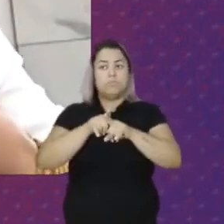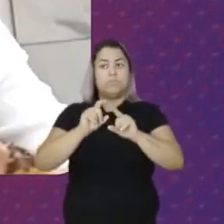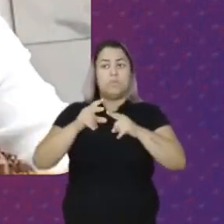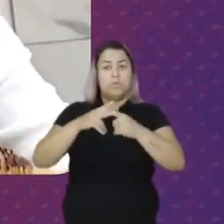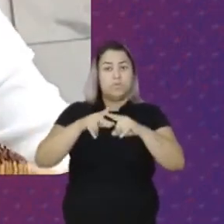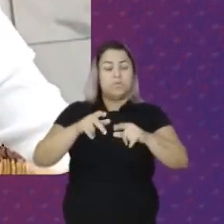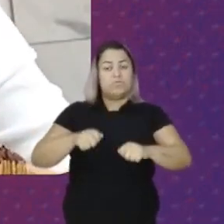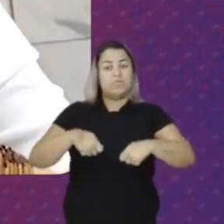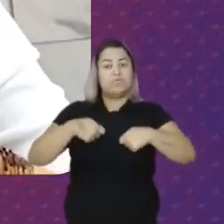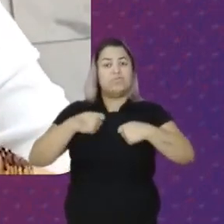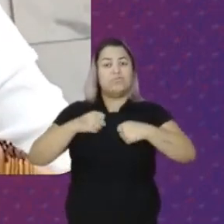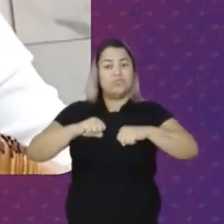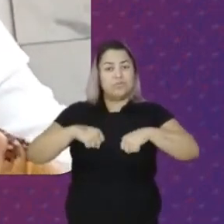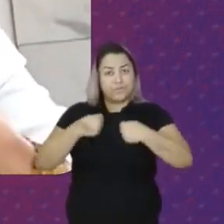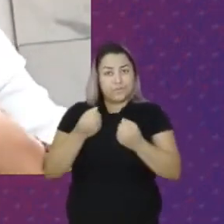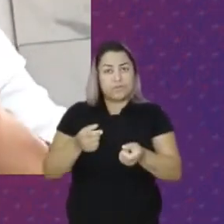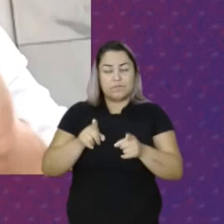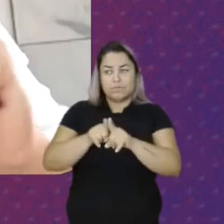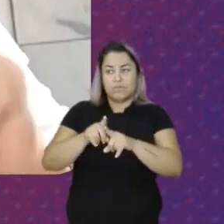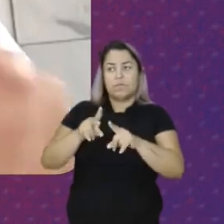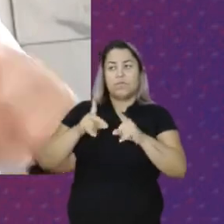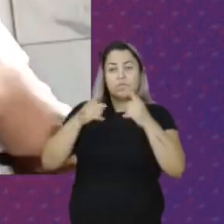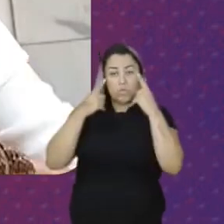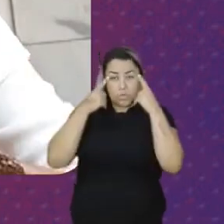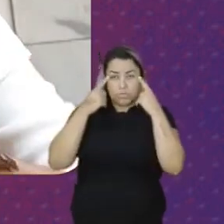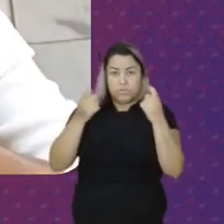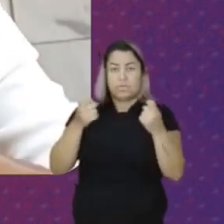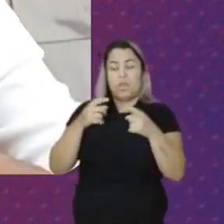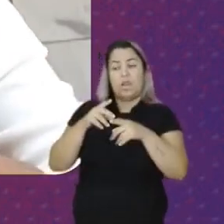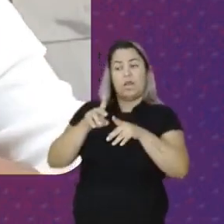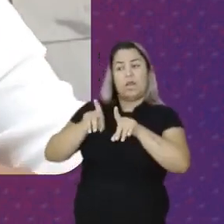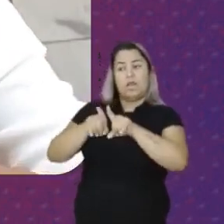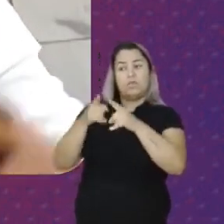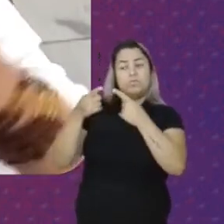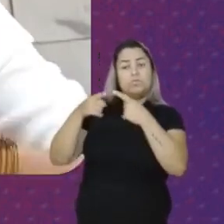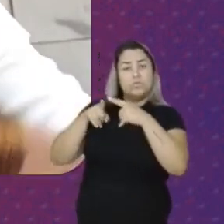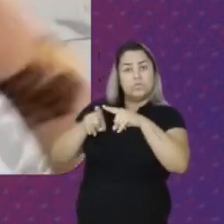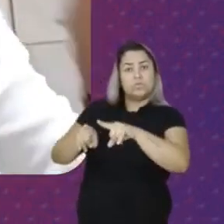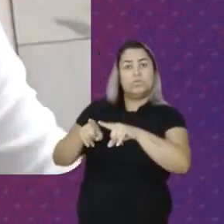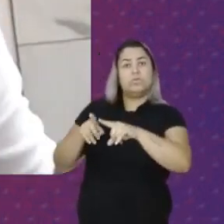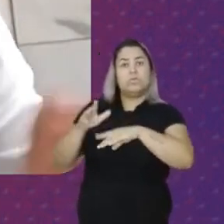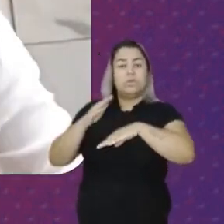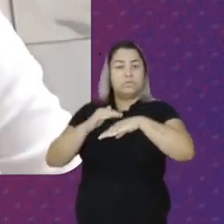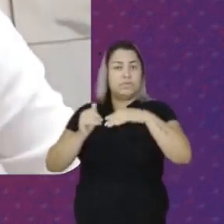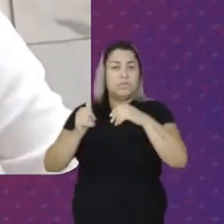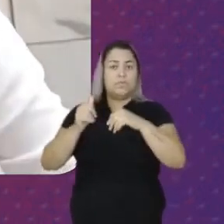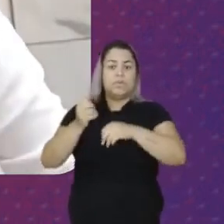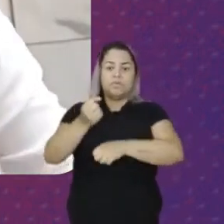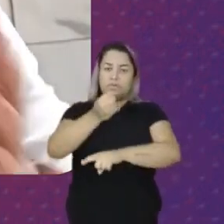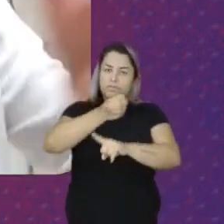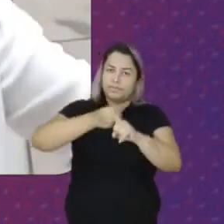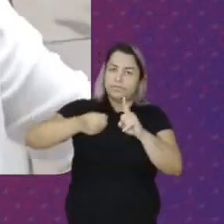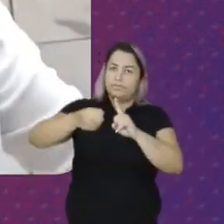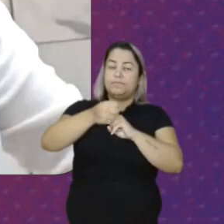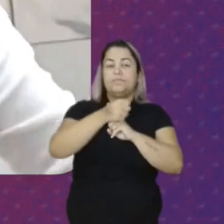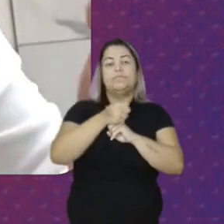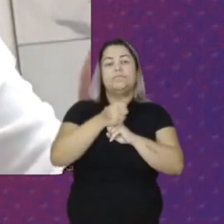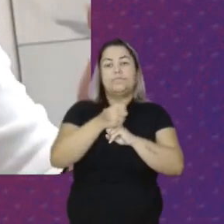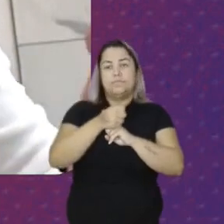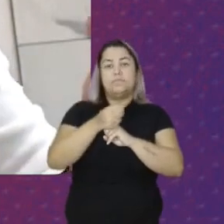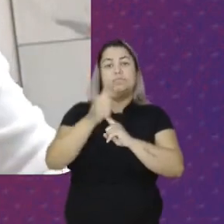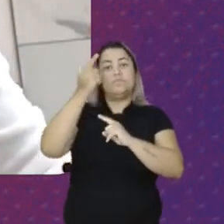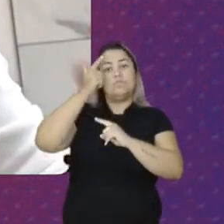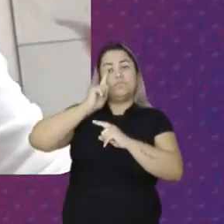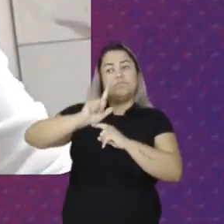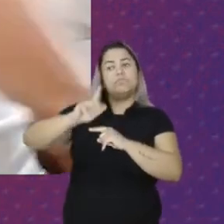de enfrentamento e combate a essas violências e mecanismos de sensibilização da sociedade para que a sociedade